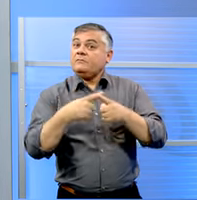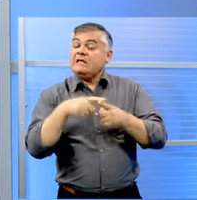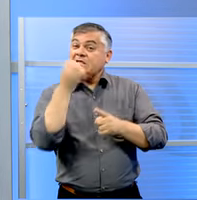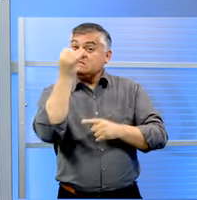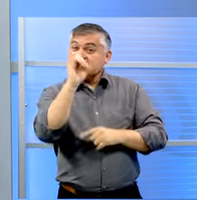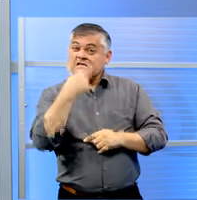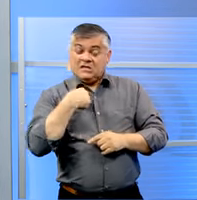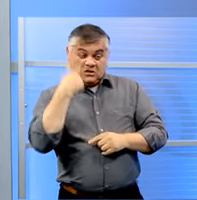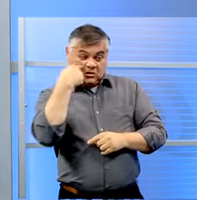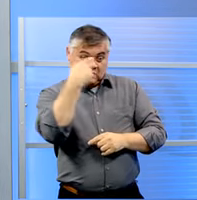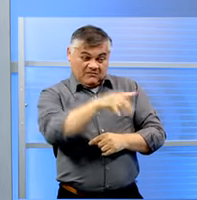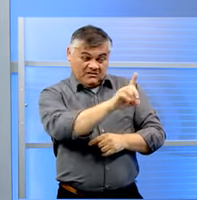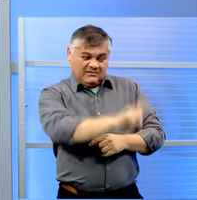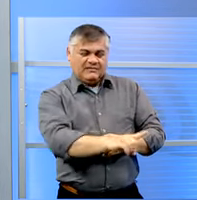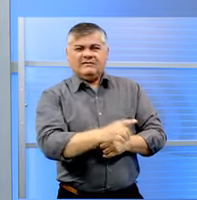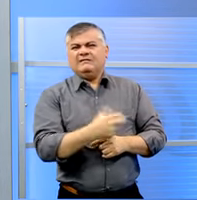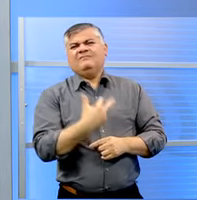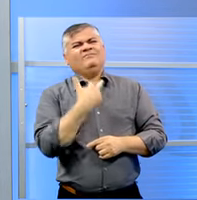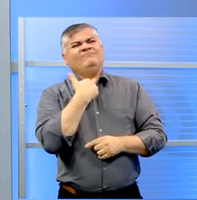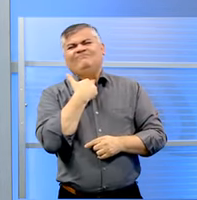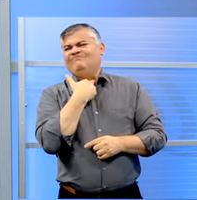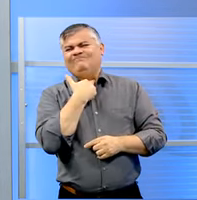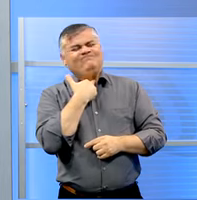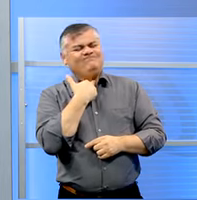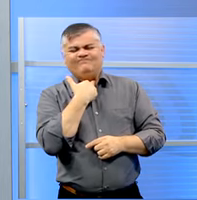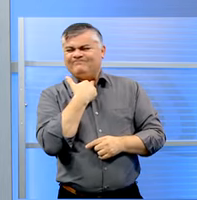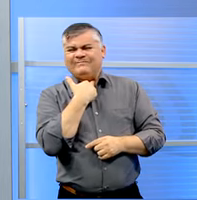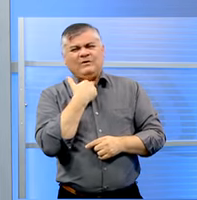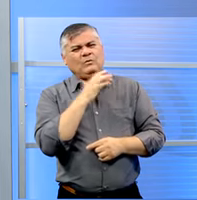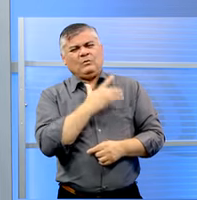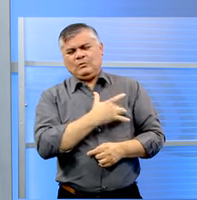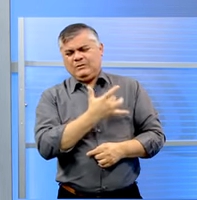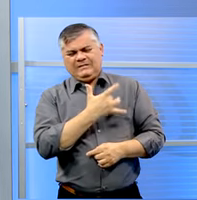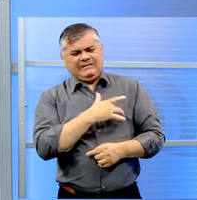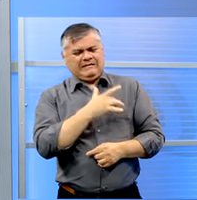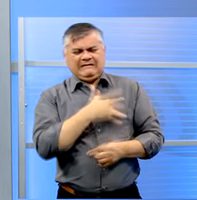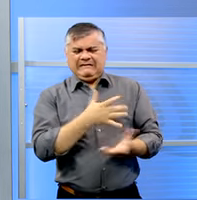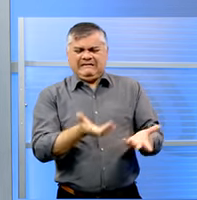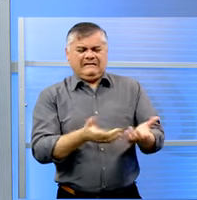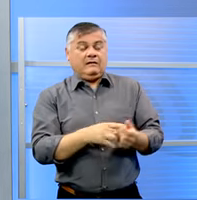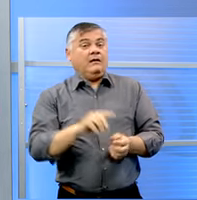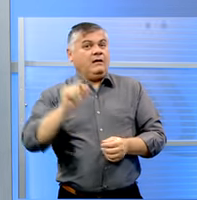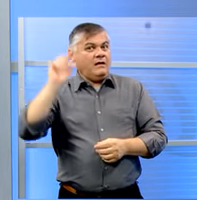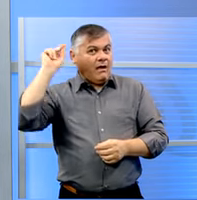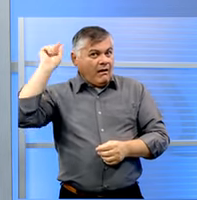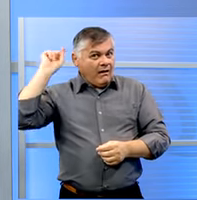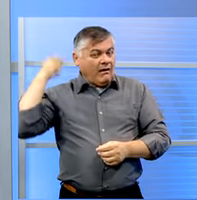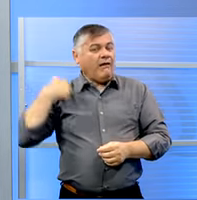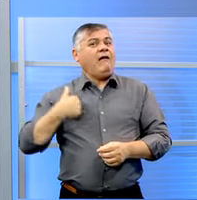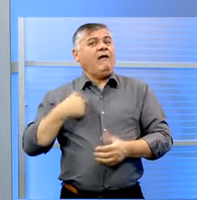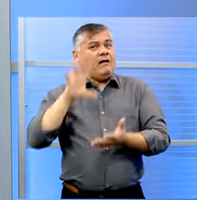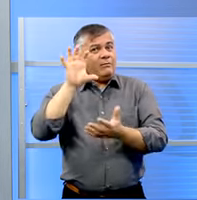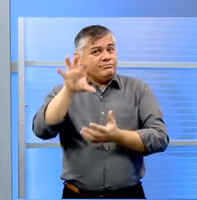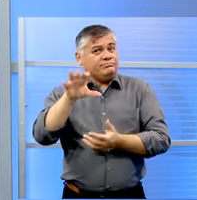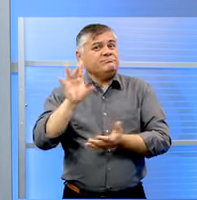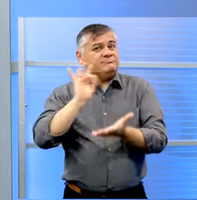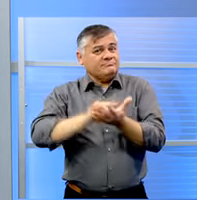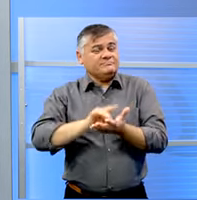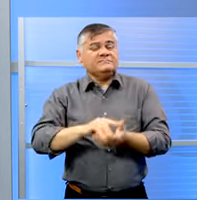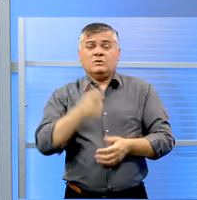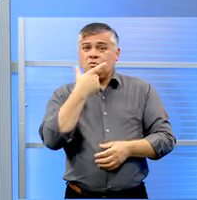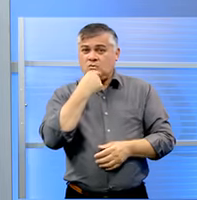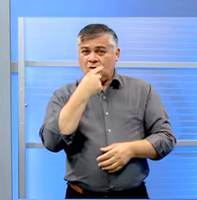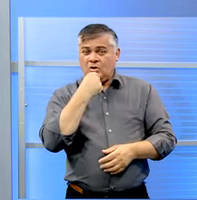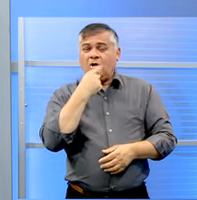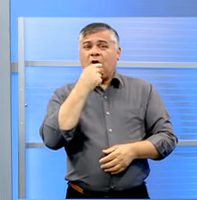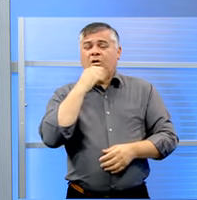esse aluno como um incapaz, como um coitado, como acontecia há muitos séculos atrás.